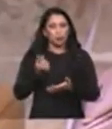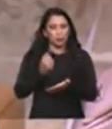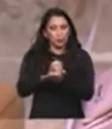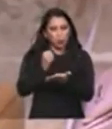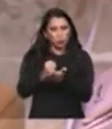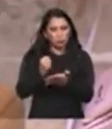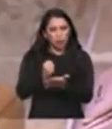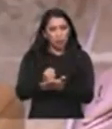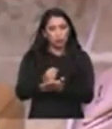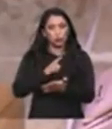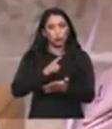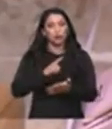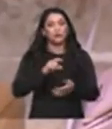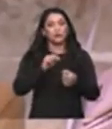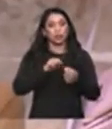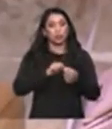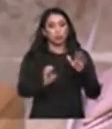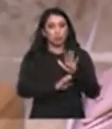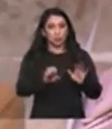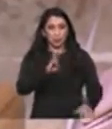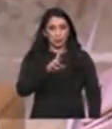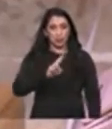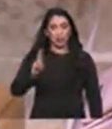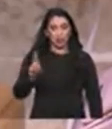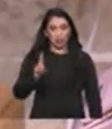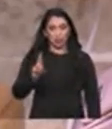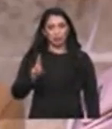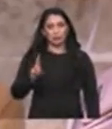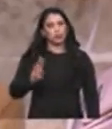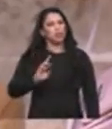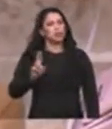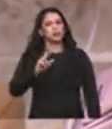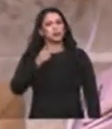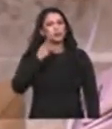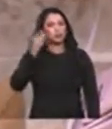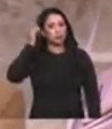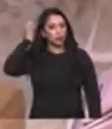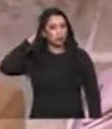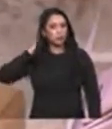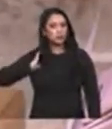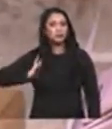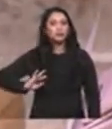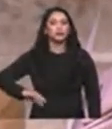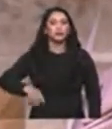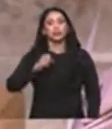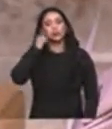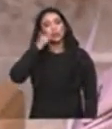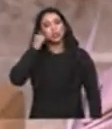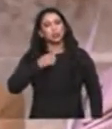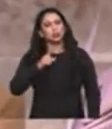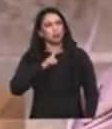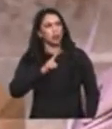contratos firmados pela BR Distribuidora. É óbvio que não estamos falando aqui que um senador da República não tenha